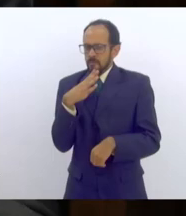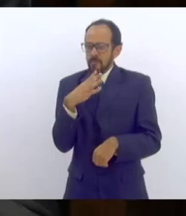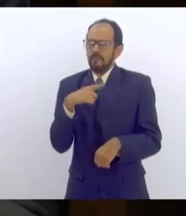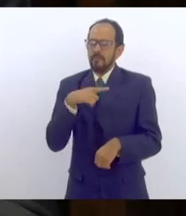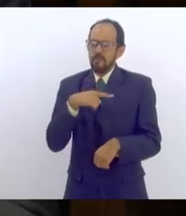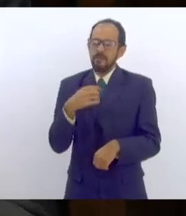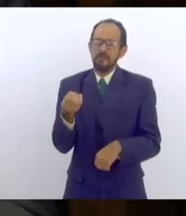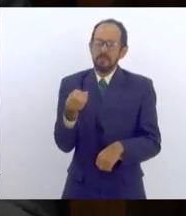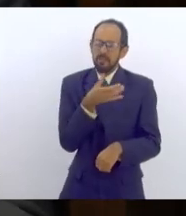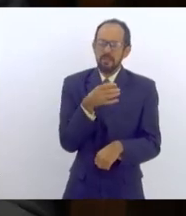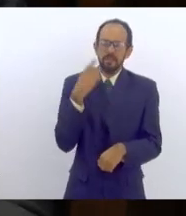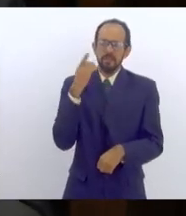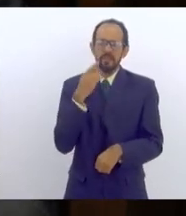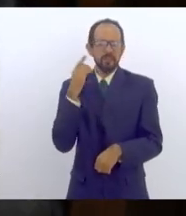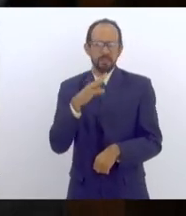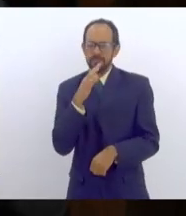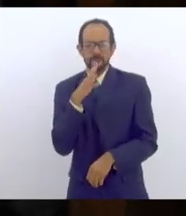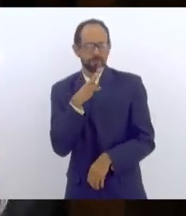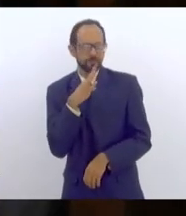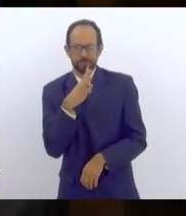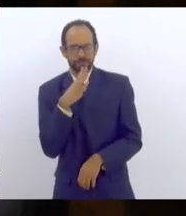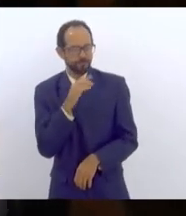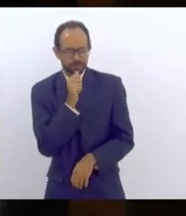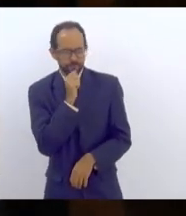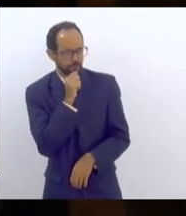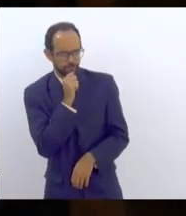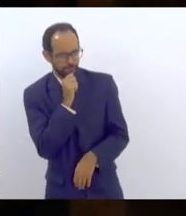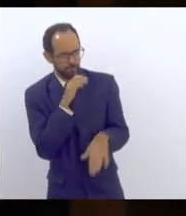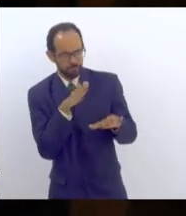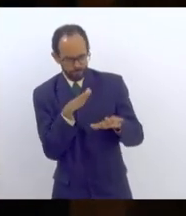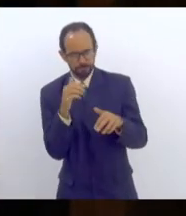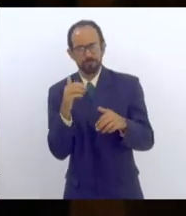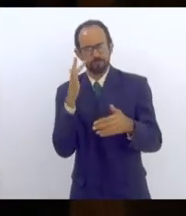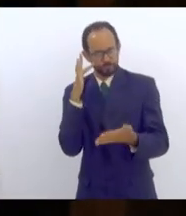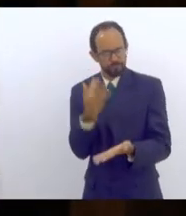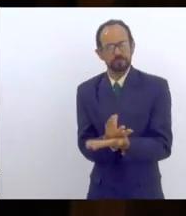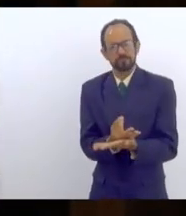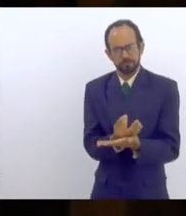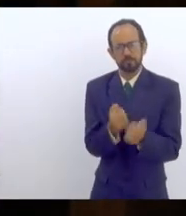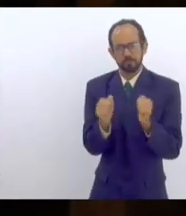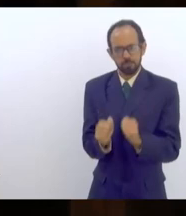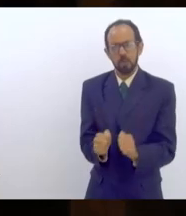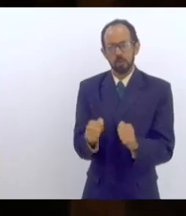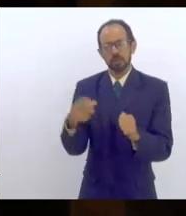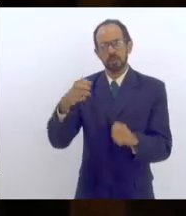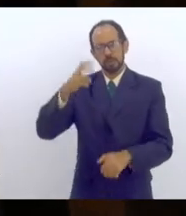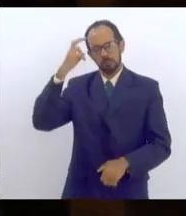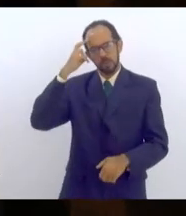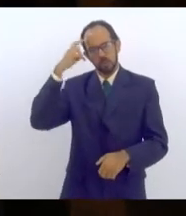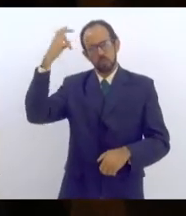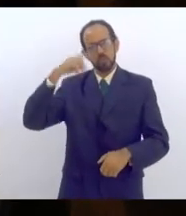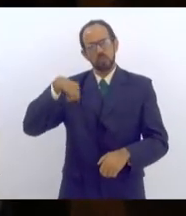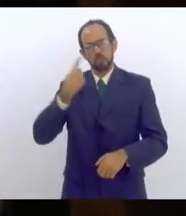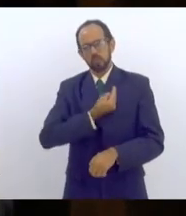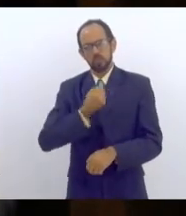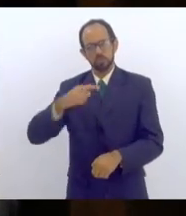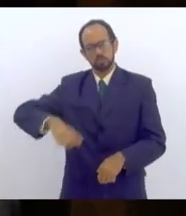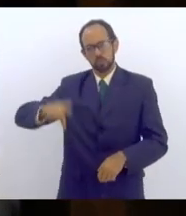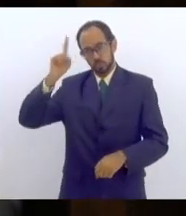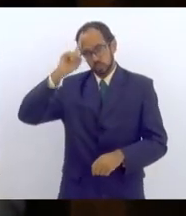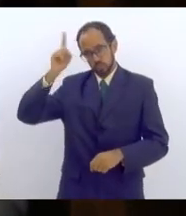que estamos recebendo aqui, que não me conhecem, mas podem ter certeza de que é uma cultura que diariamente a gente